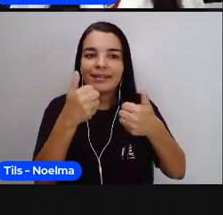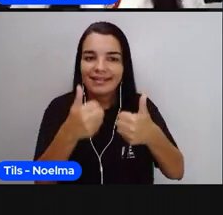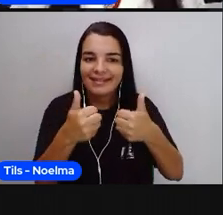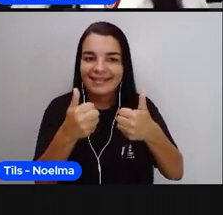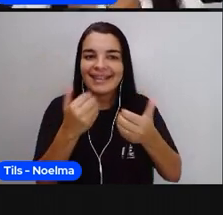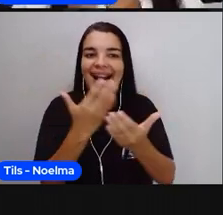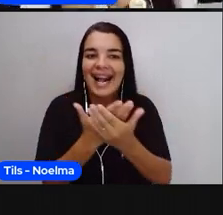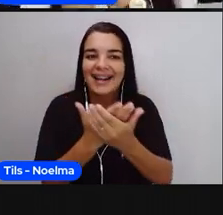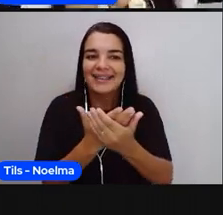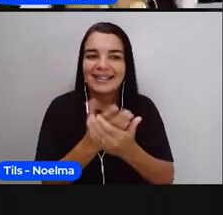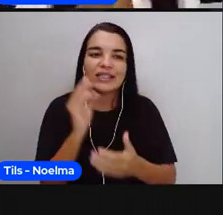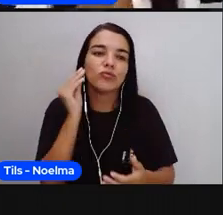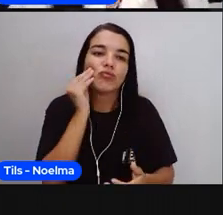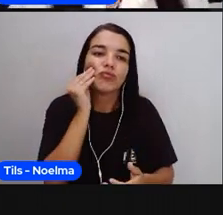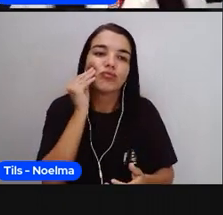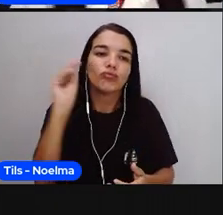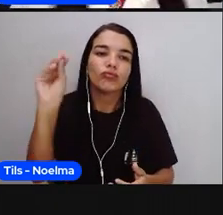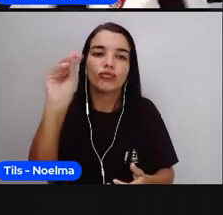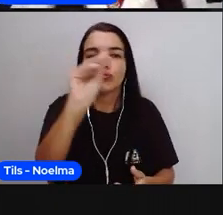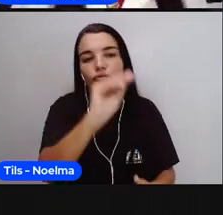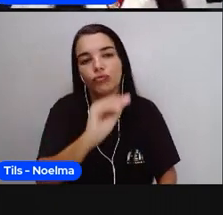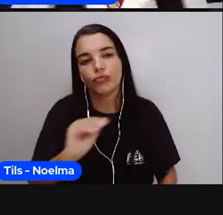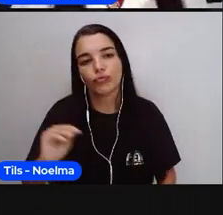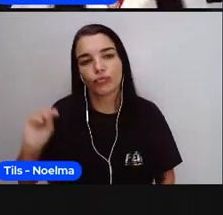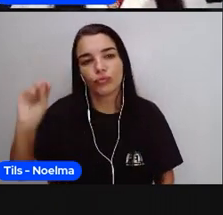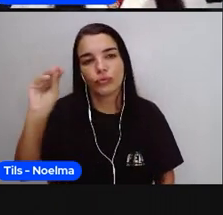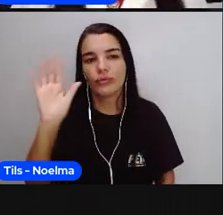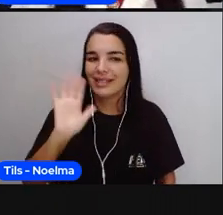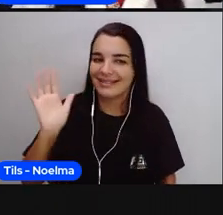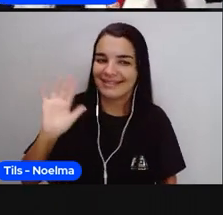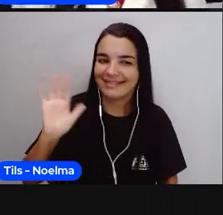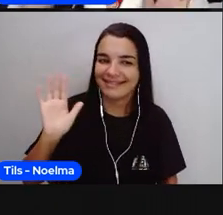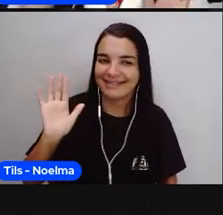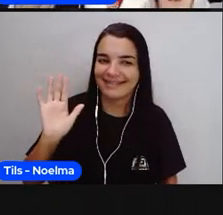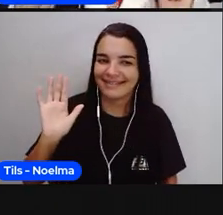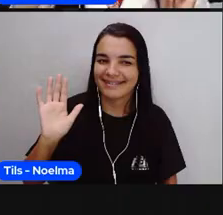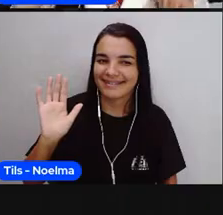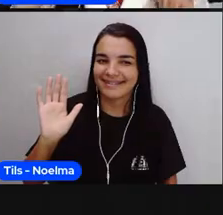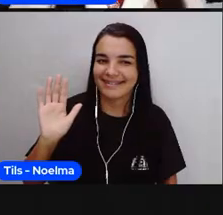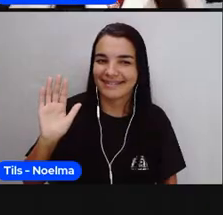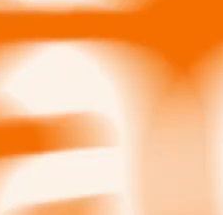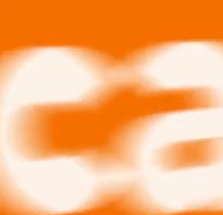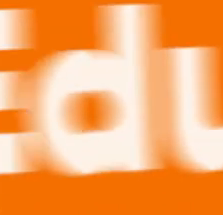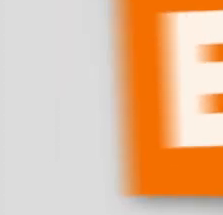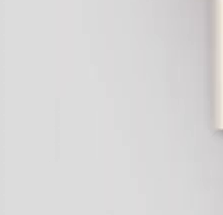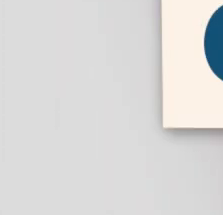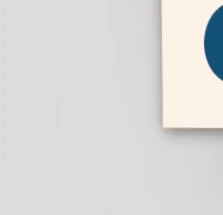mais uma aula. Um beijo, garotada, e até mais. Tchau, tchau.